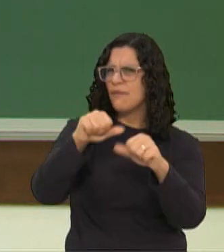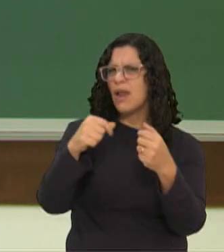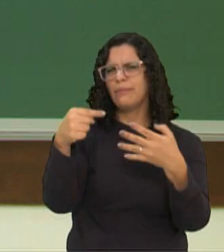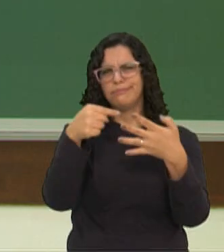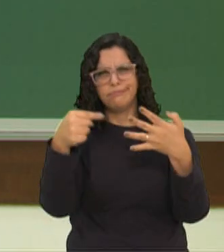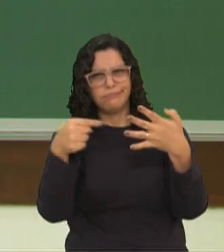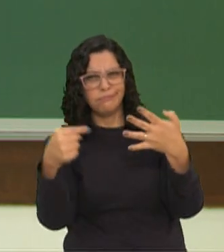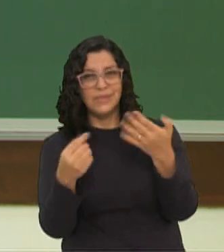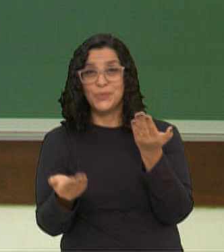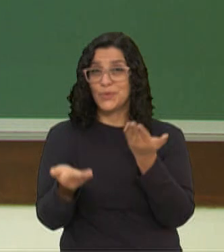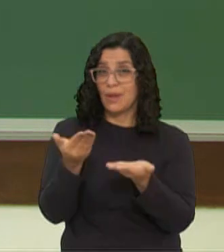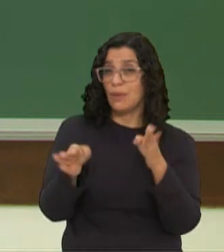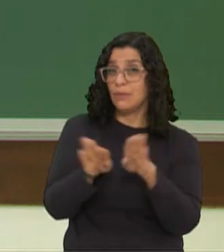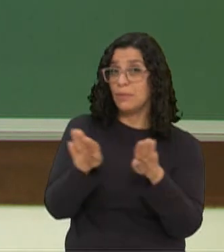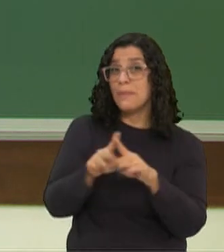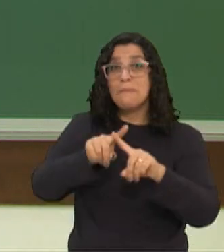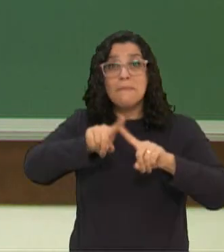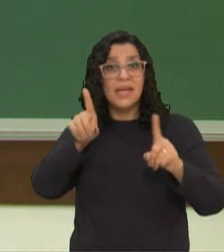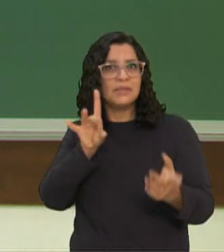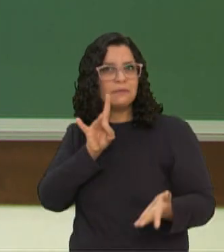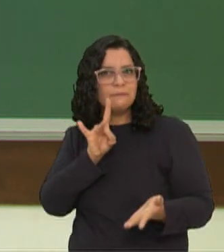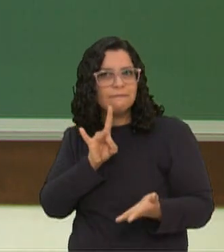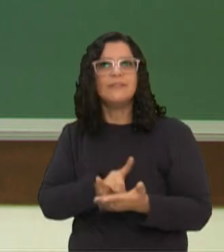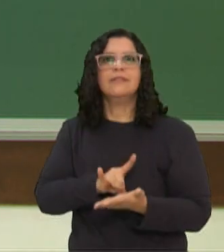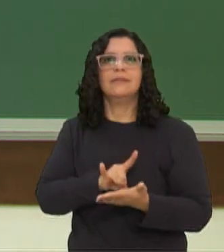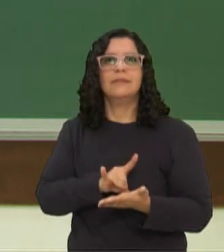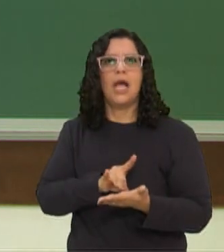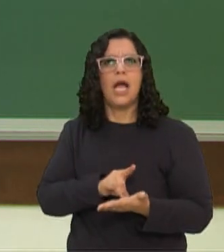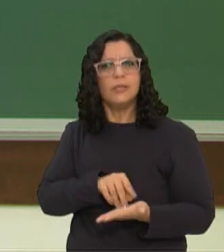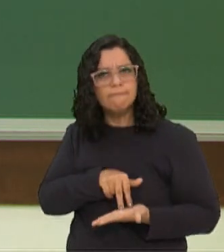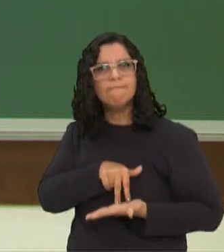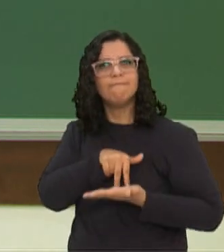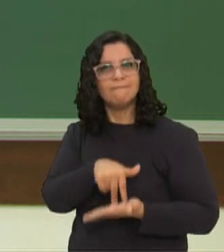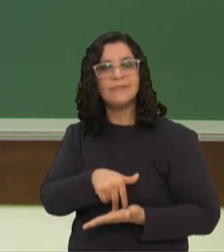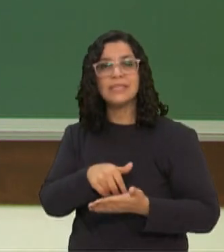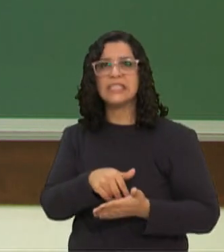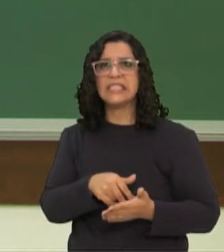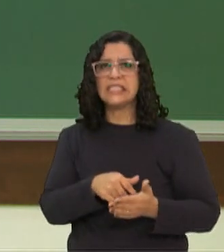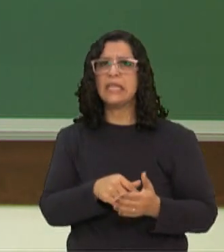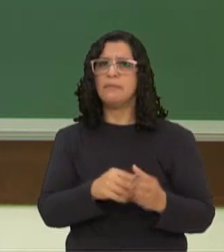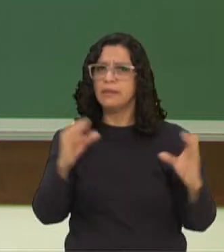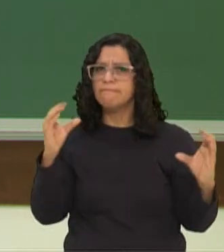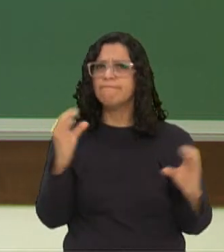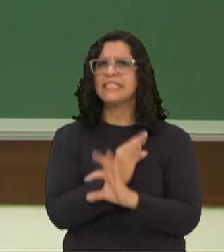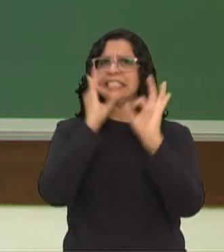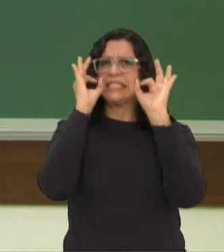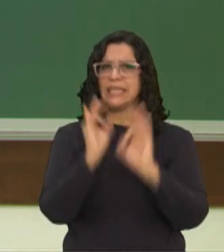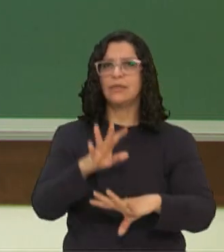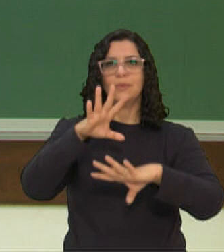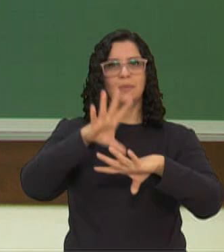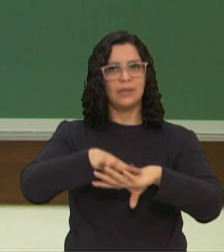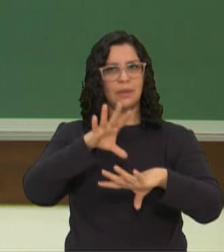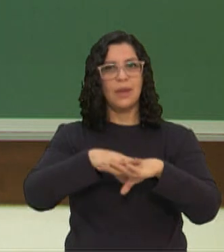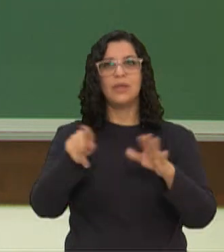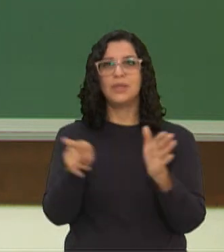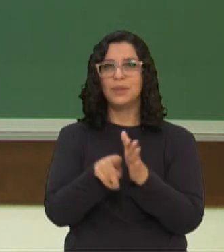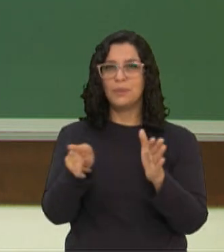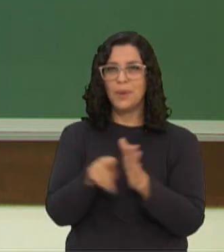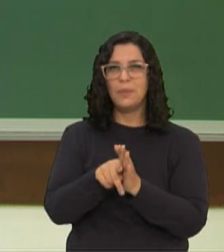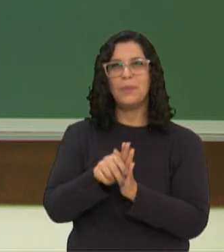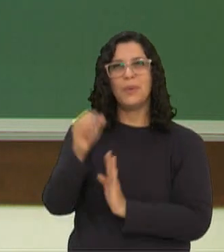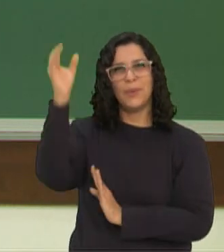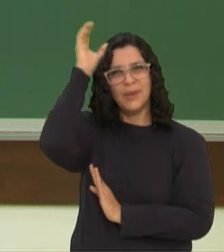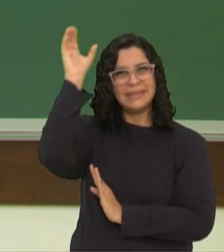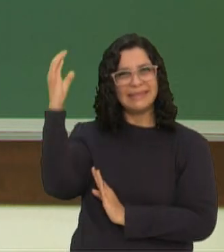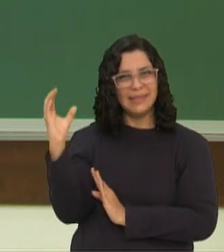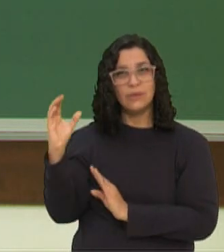por Galileu Galilei, mas que ela só foi firmada e confirmada matematicamente por Sir Isaac